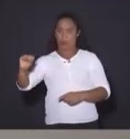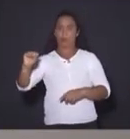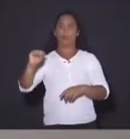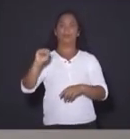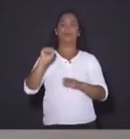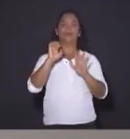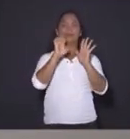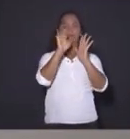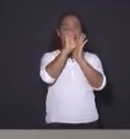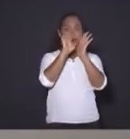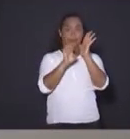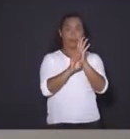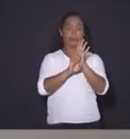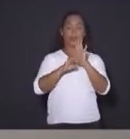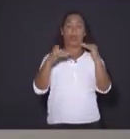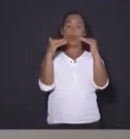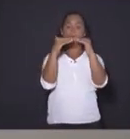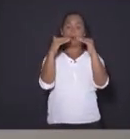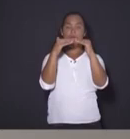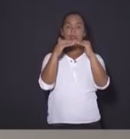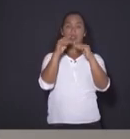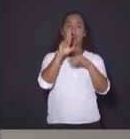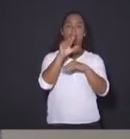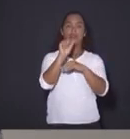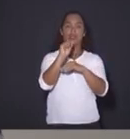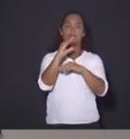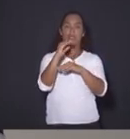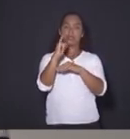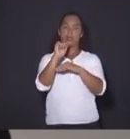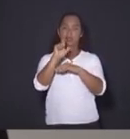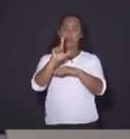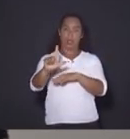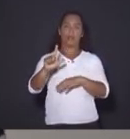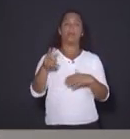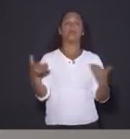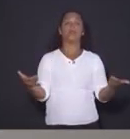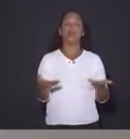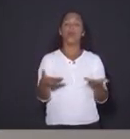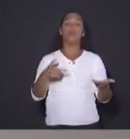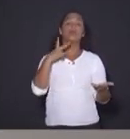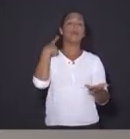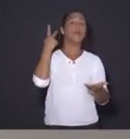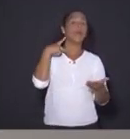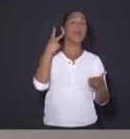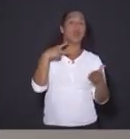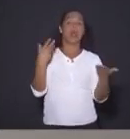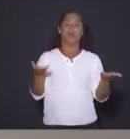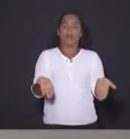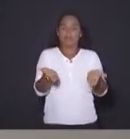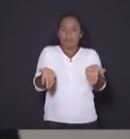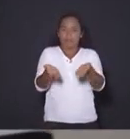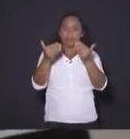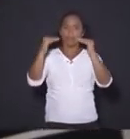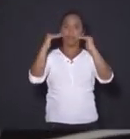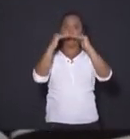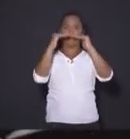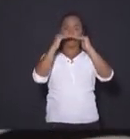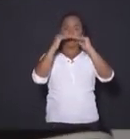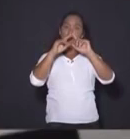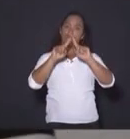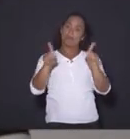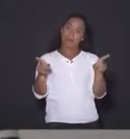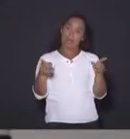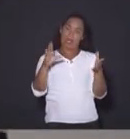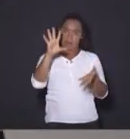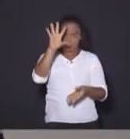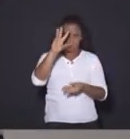e o que significa para nós hoje nós temos políticas de promoção de igualdade racial mas finalizando